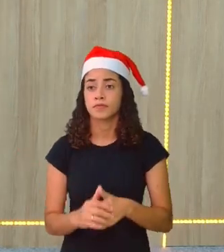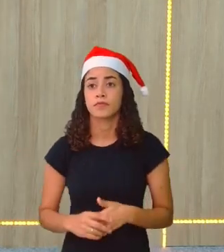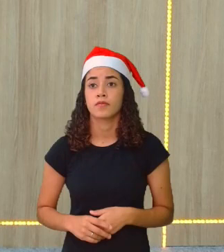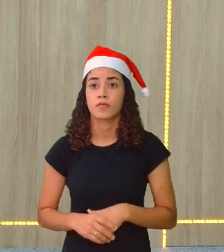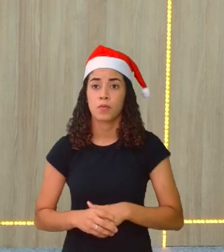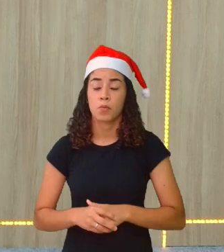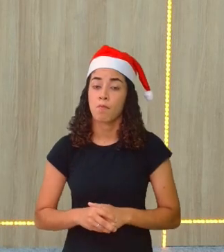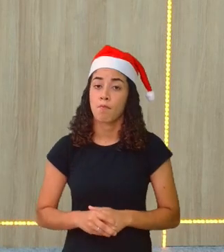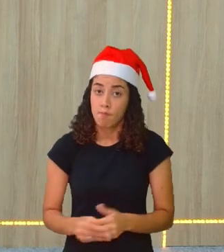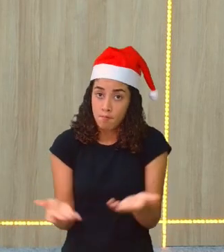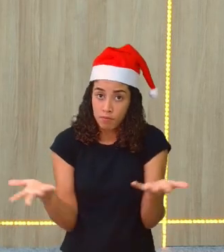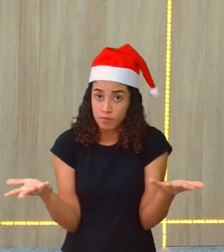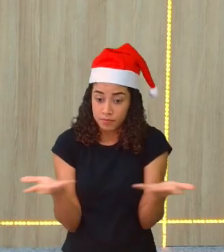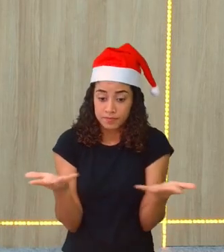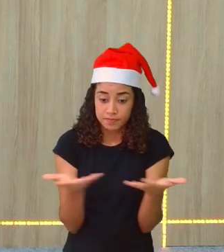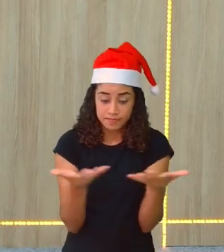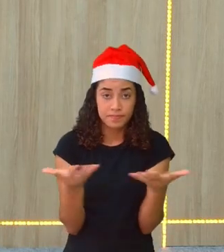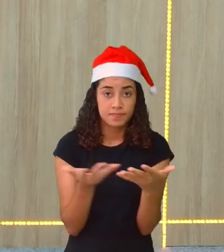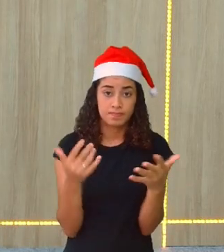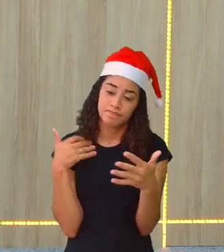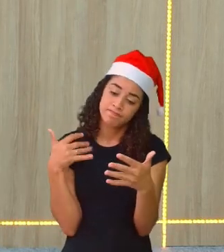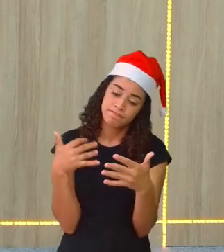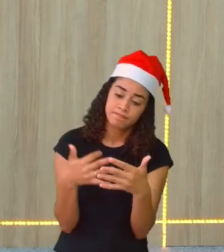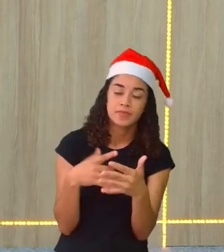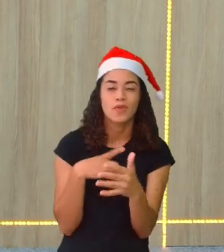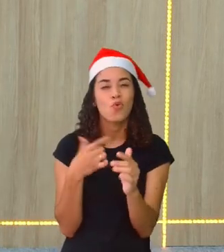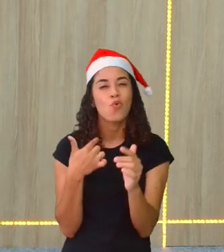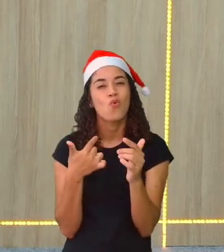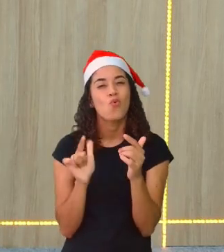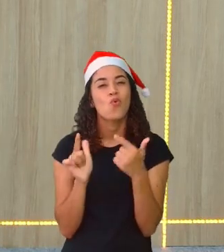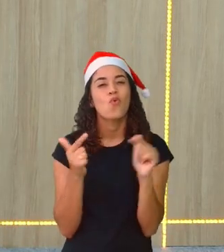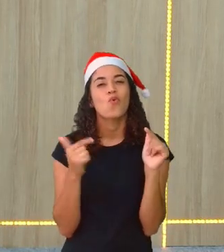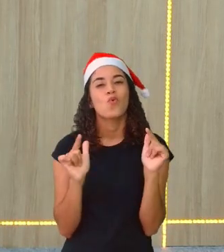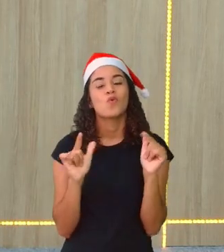modernamente, ou seja, atualmente, a gente tem outros